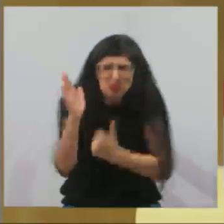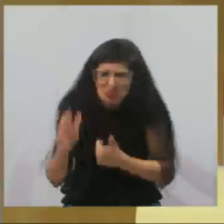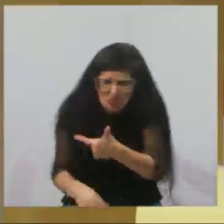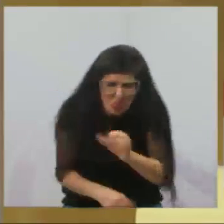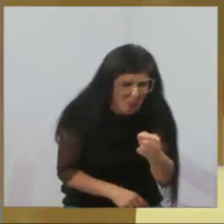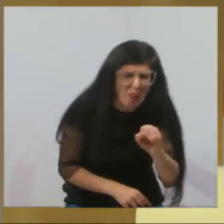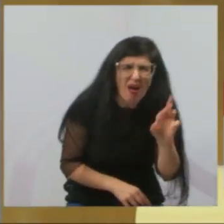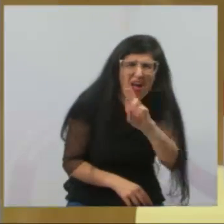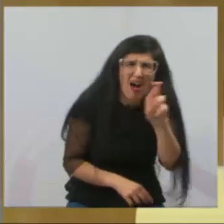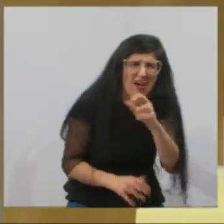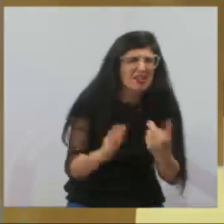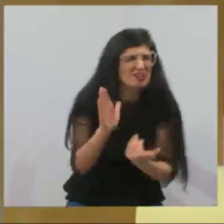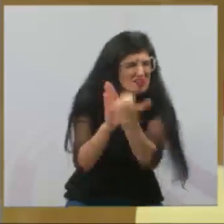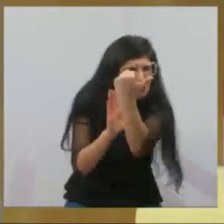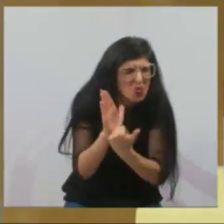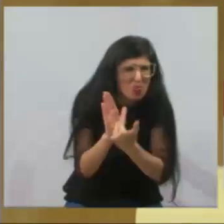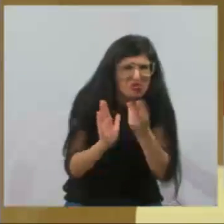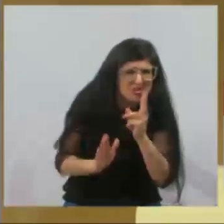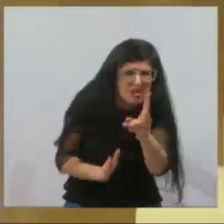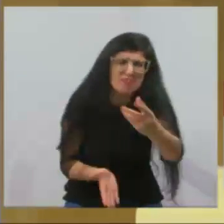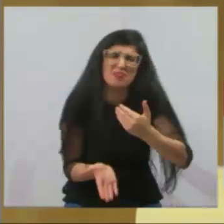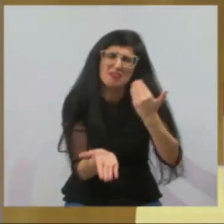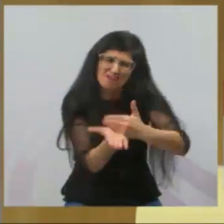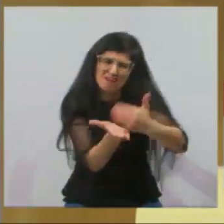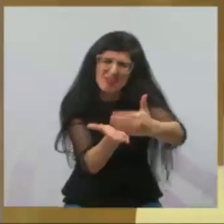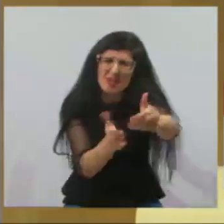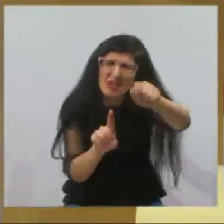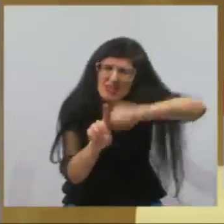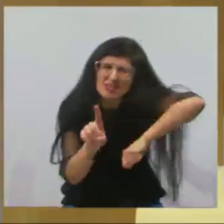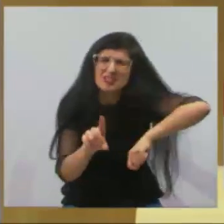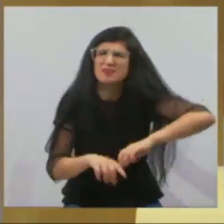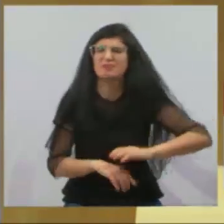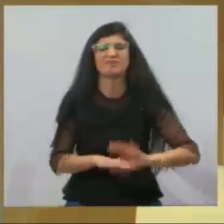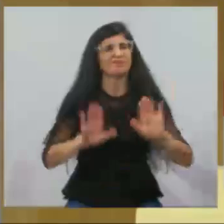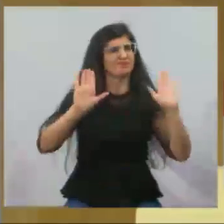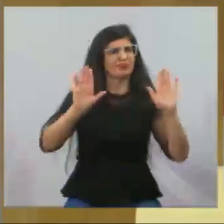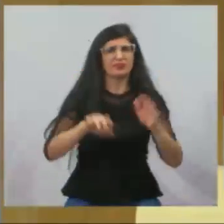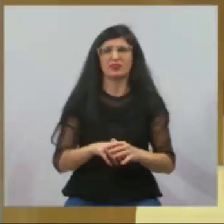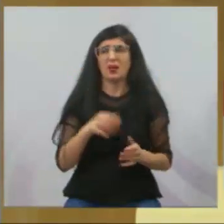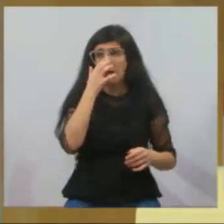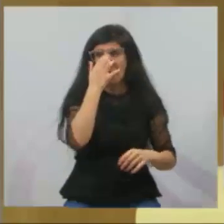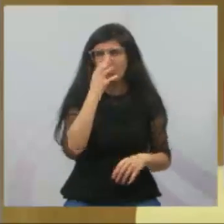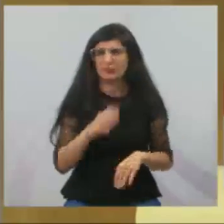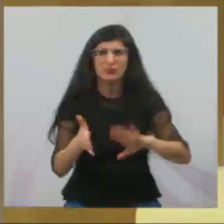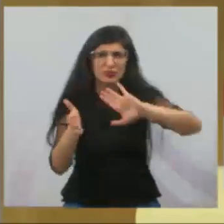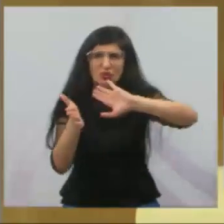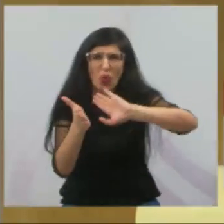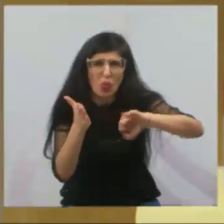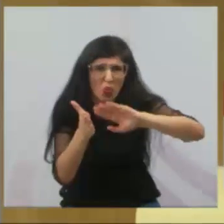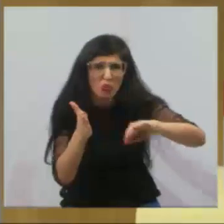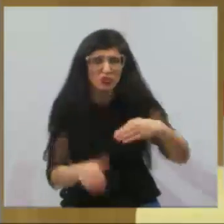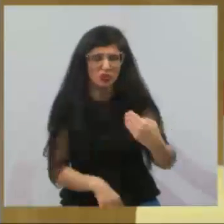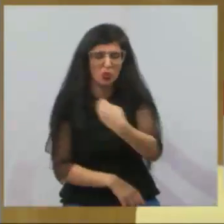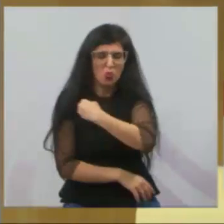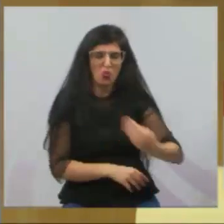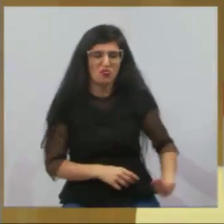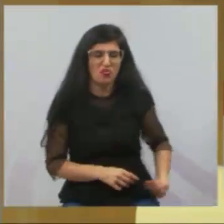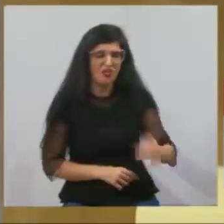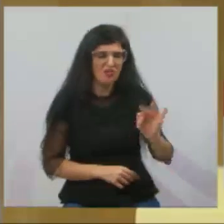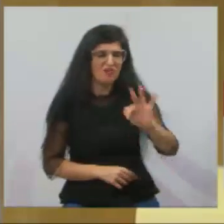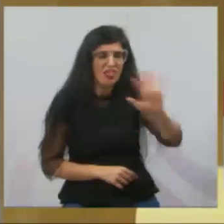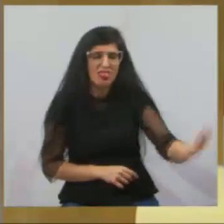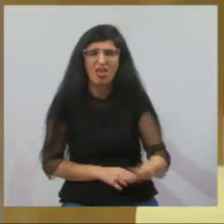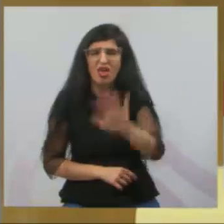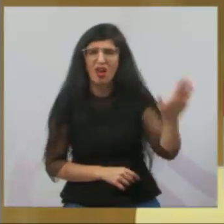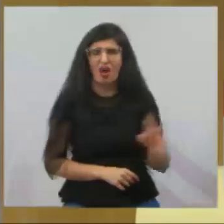mais? Mas não é nós que estamos tirando, não é o governo do município que está tirando, é o governo federal. E muitos não